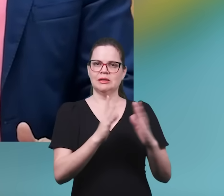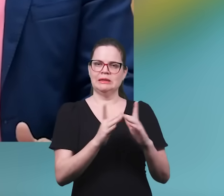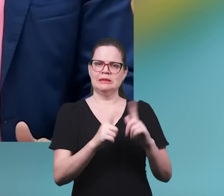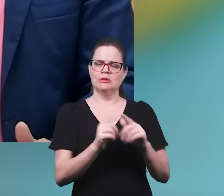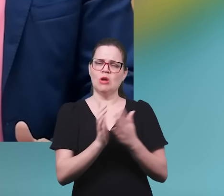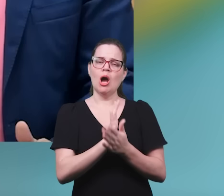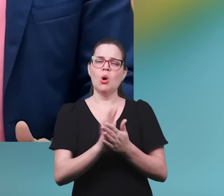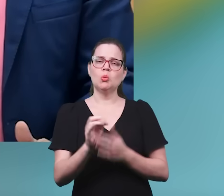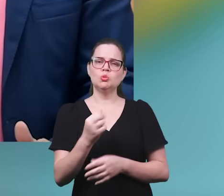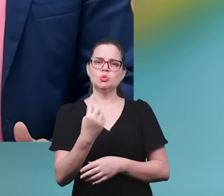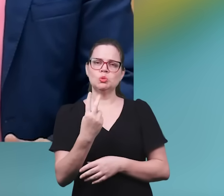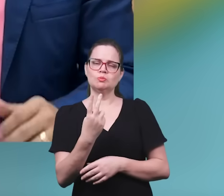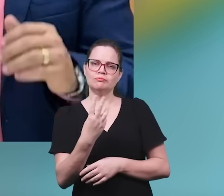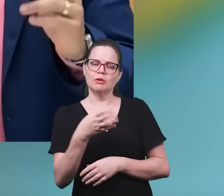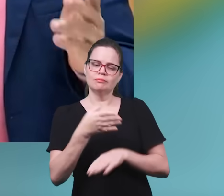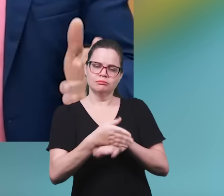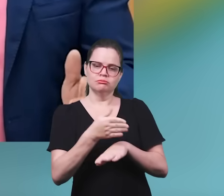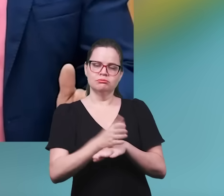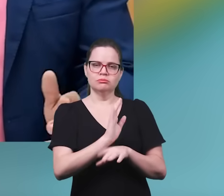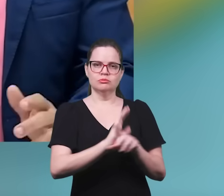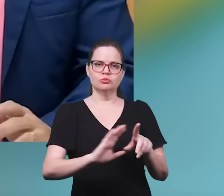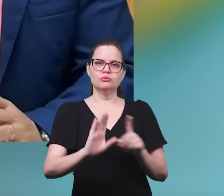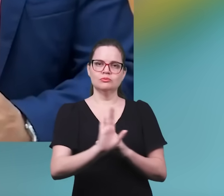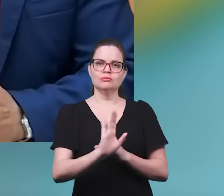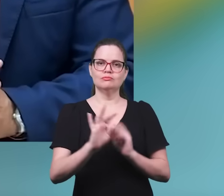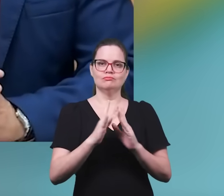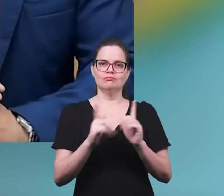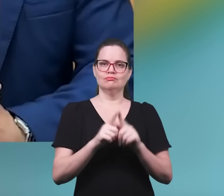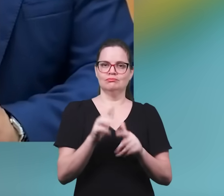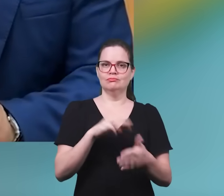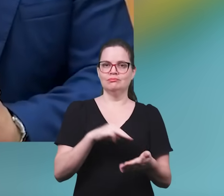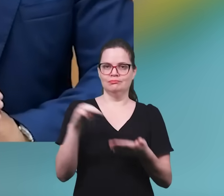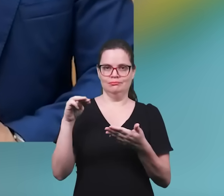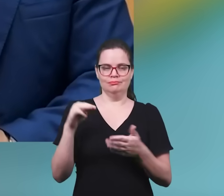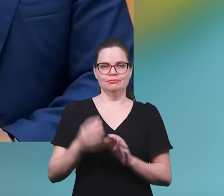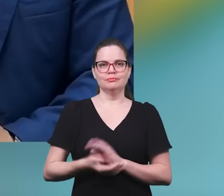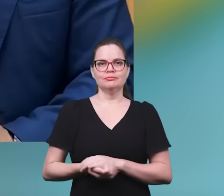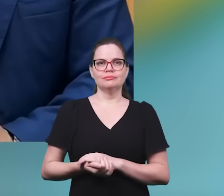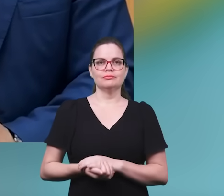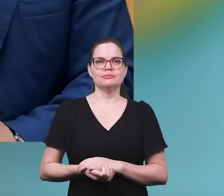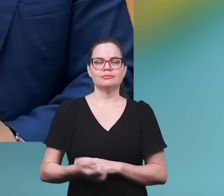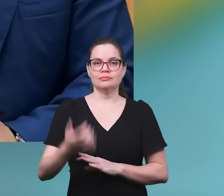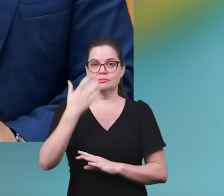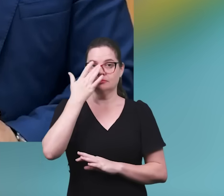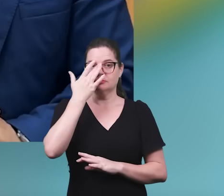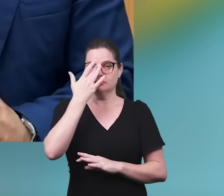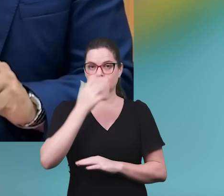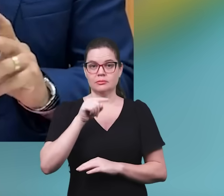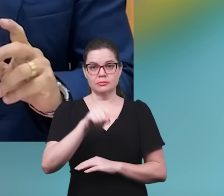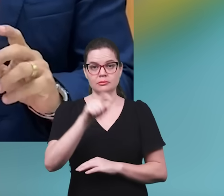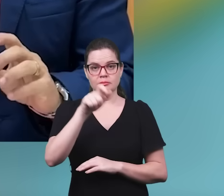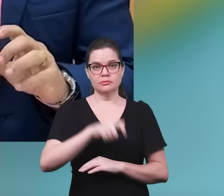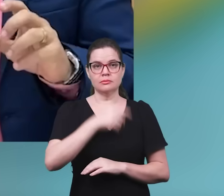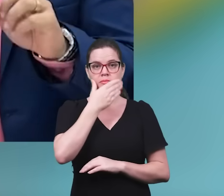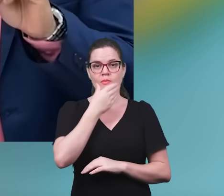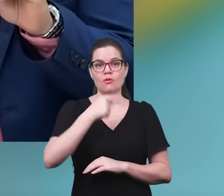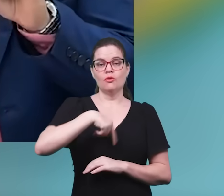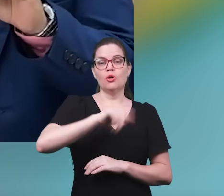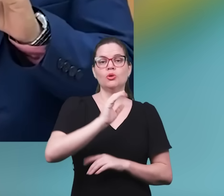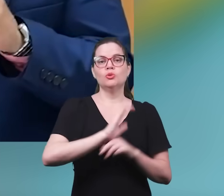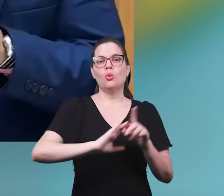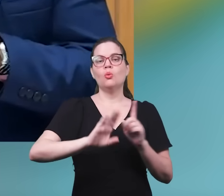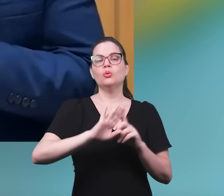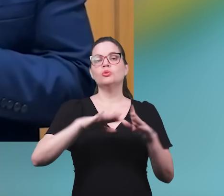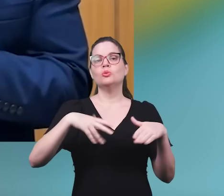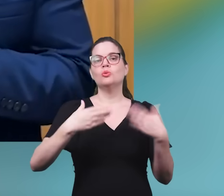por alguns dias, já tinha ido a alguns cultos da nossa igreja, e ele foi num culto